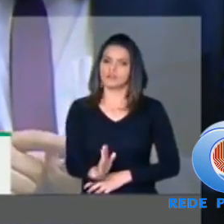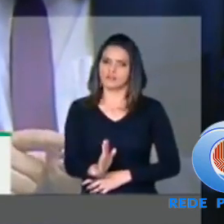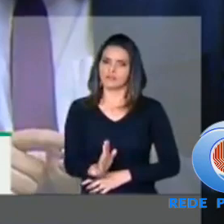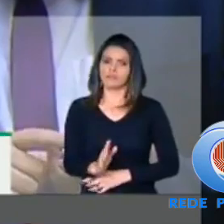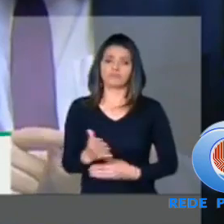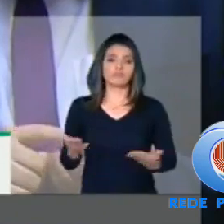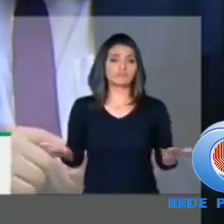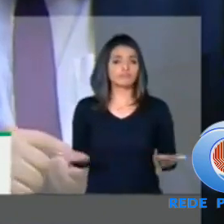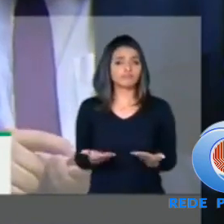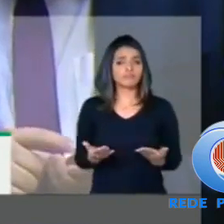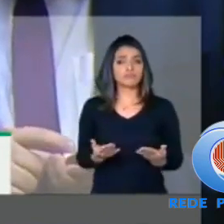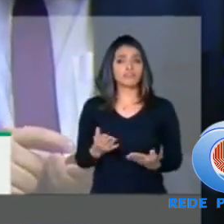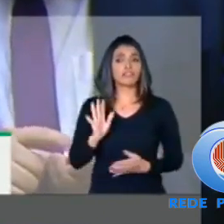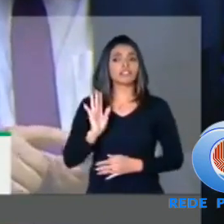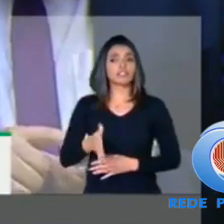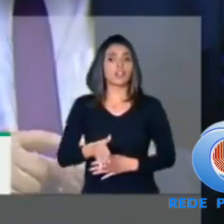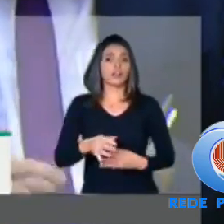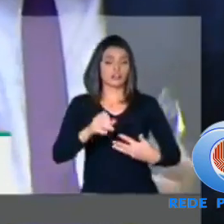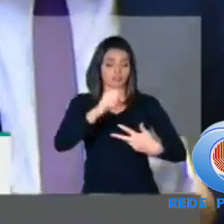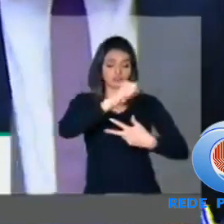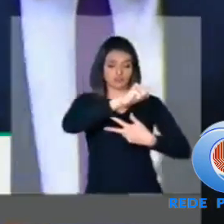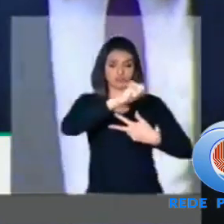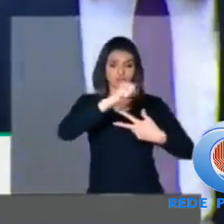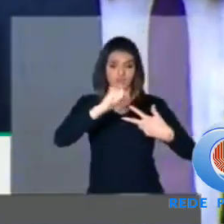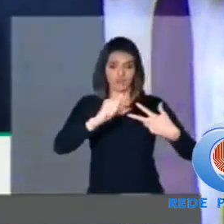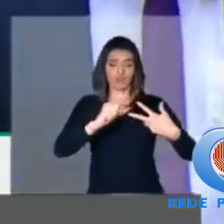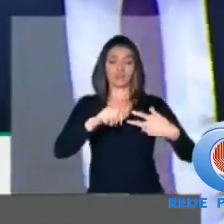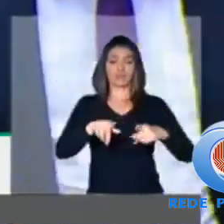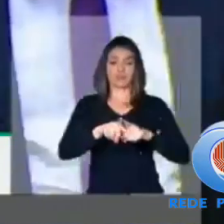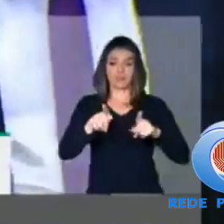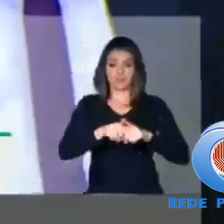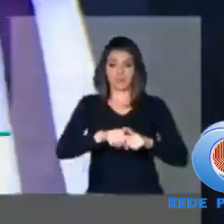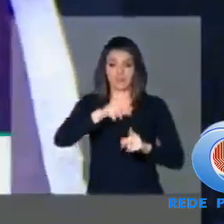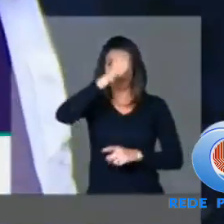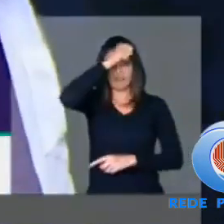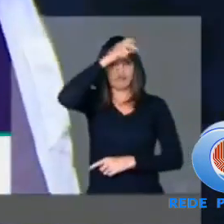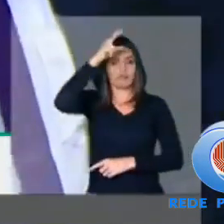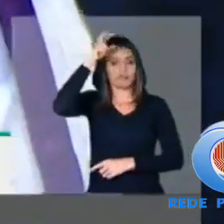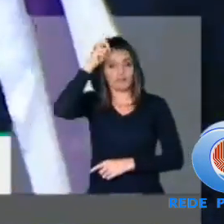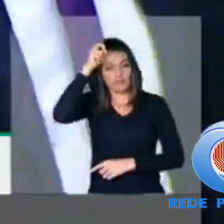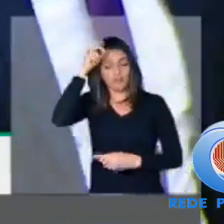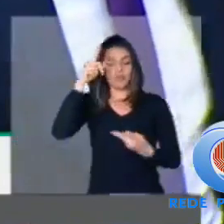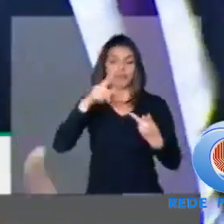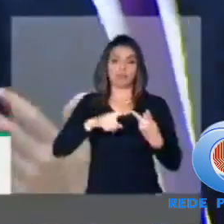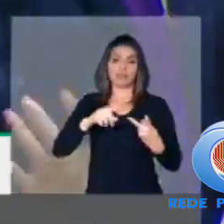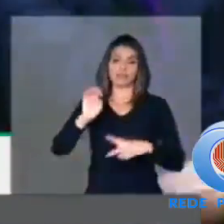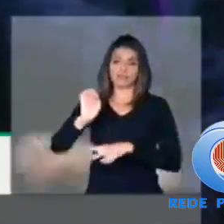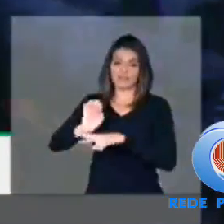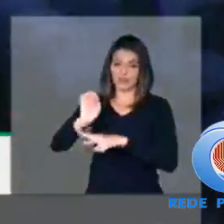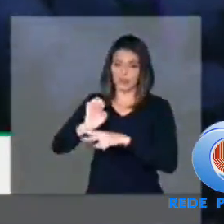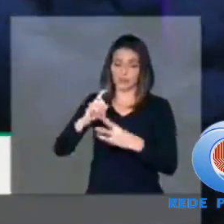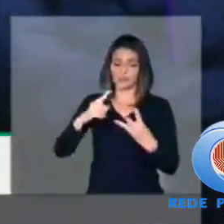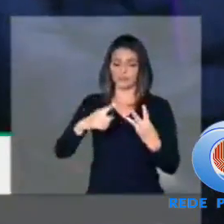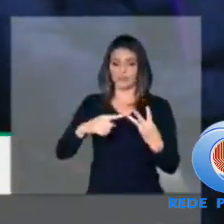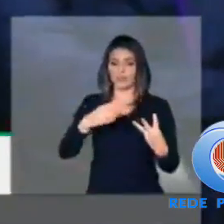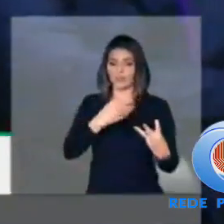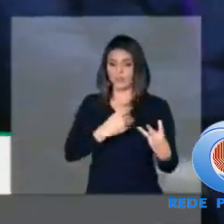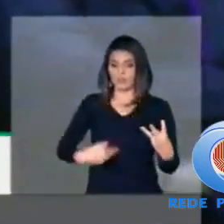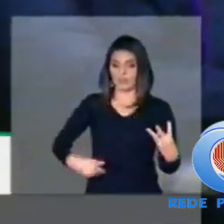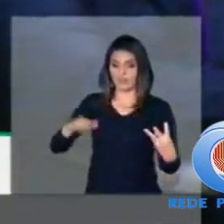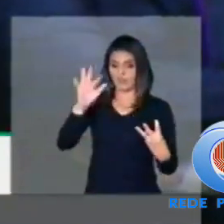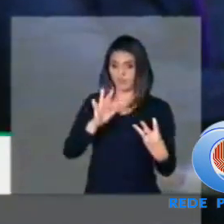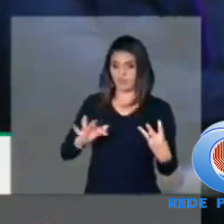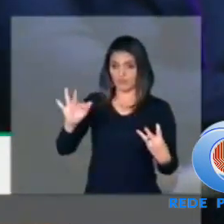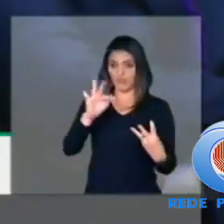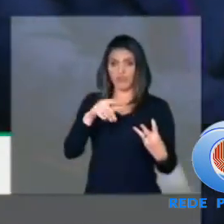um país que nos três âmbitos de poder, tanto municipal, quanto estadual, quanto federal, oferece uma